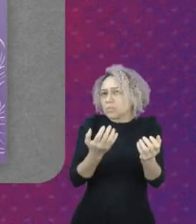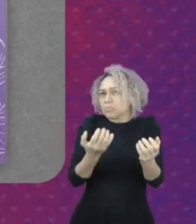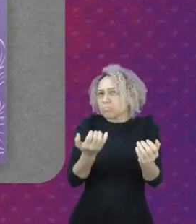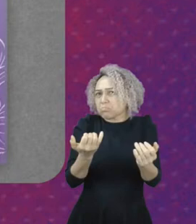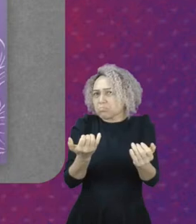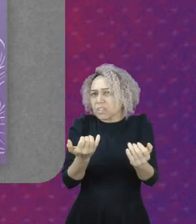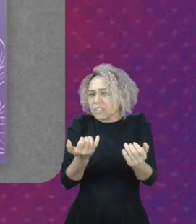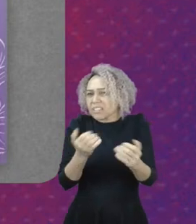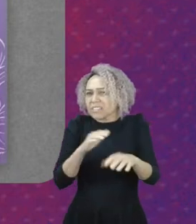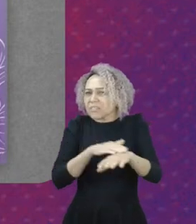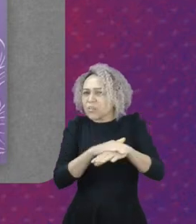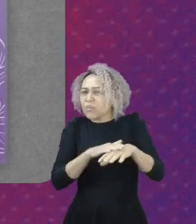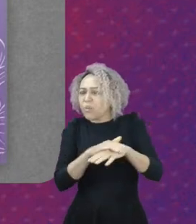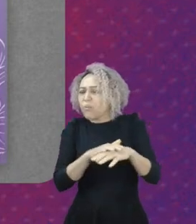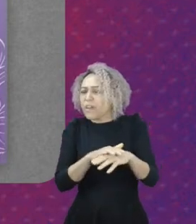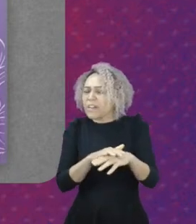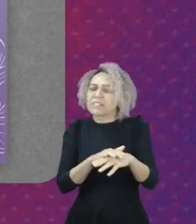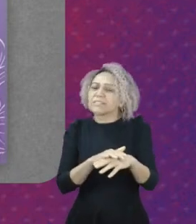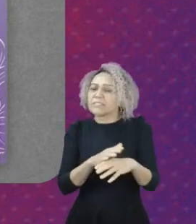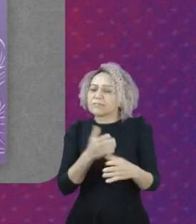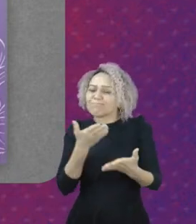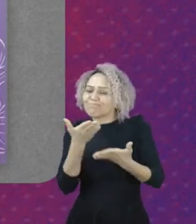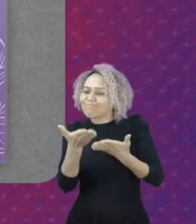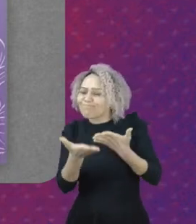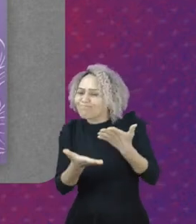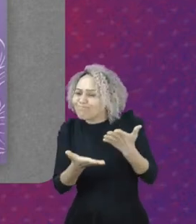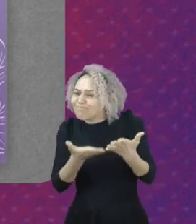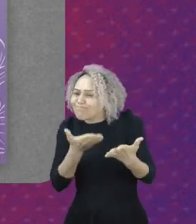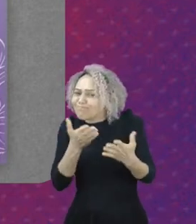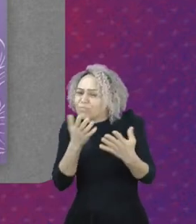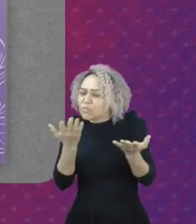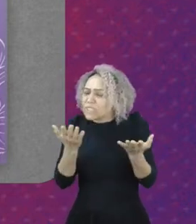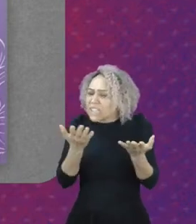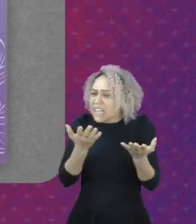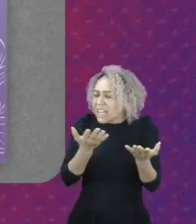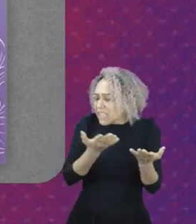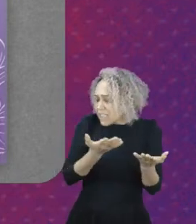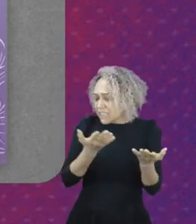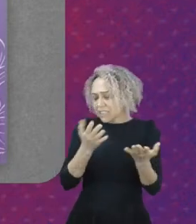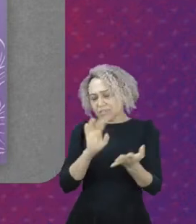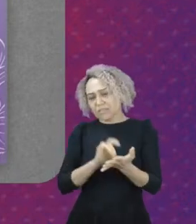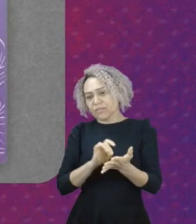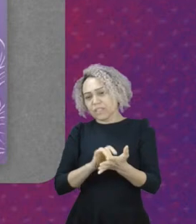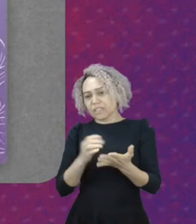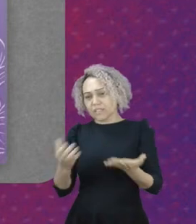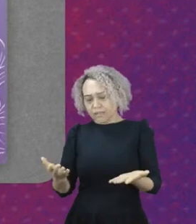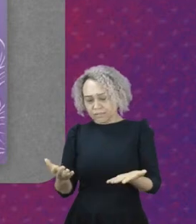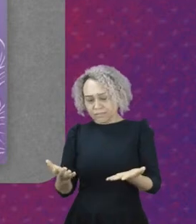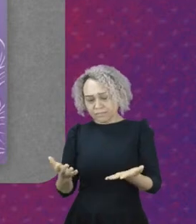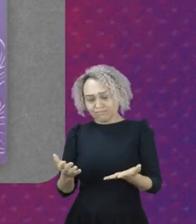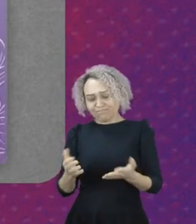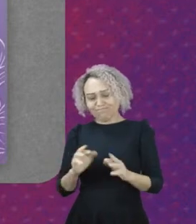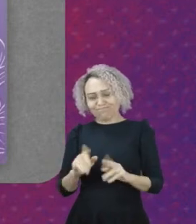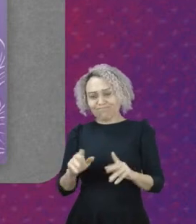tidas como invisíveis são preponderantes para que as demais elas não possam,